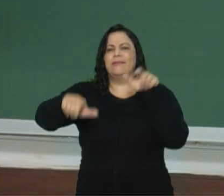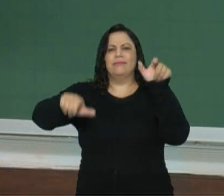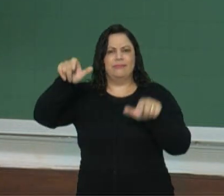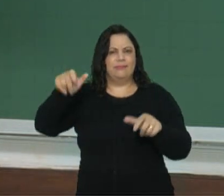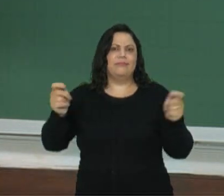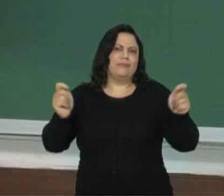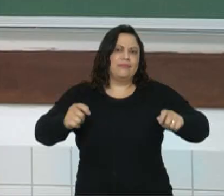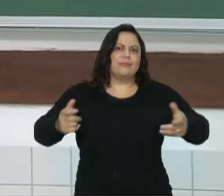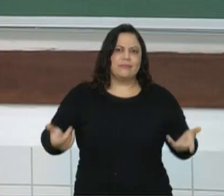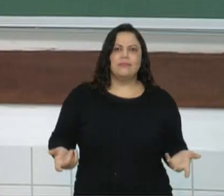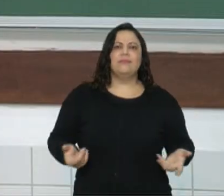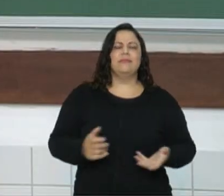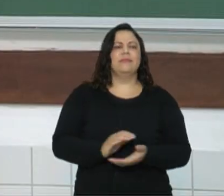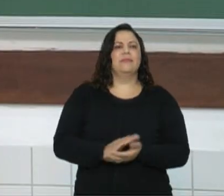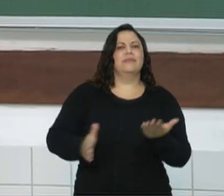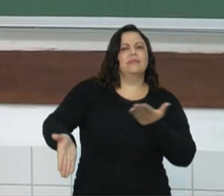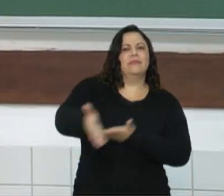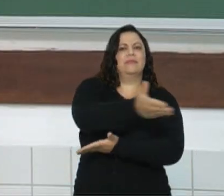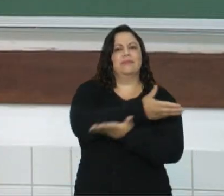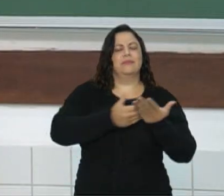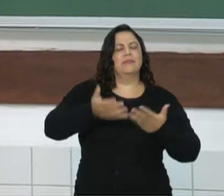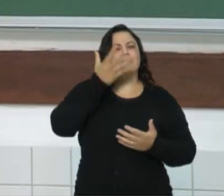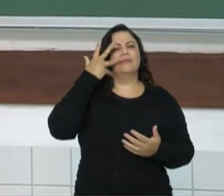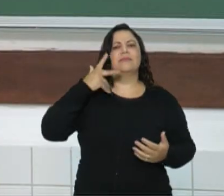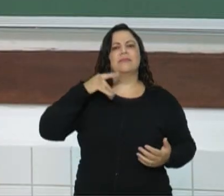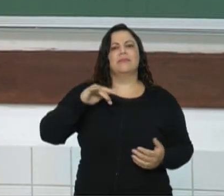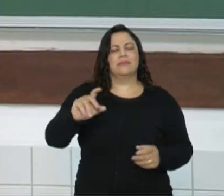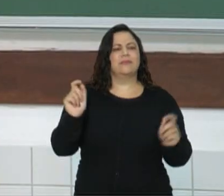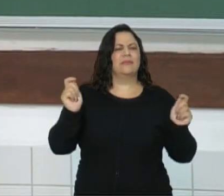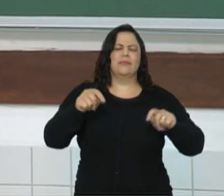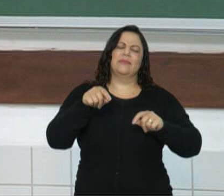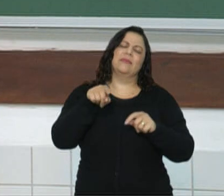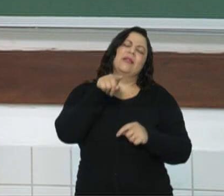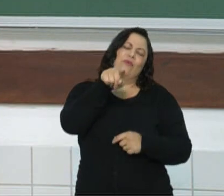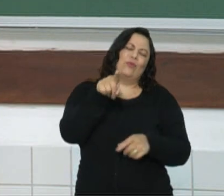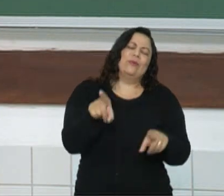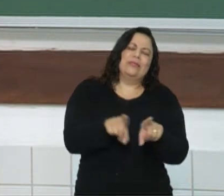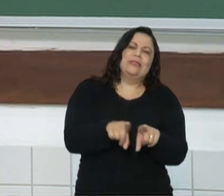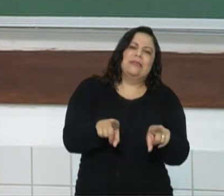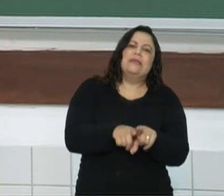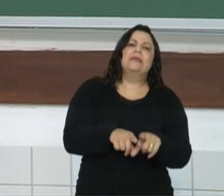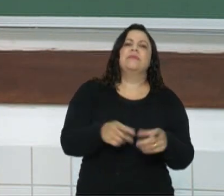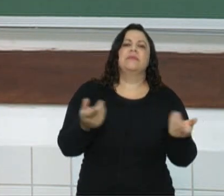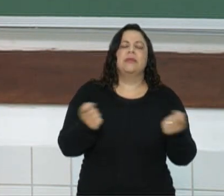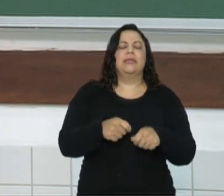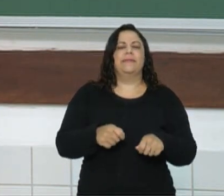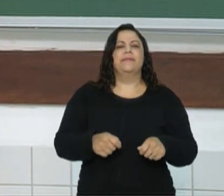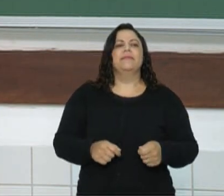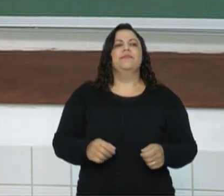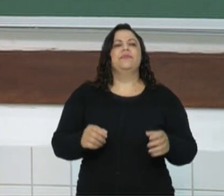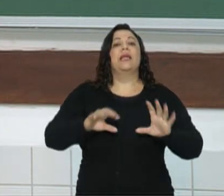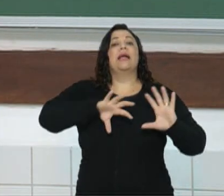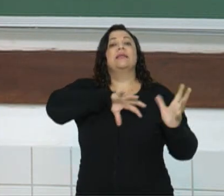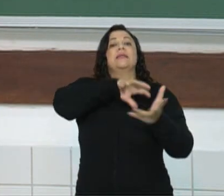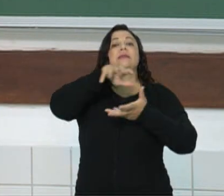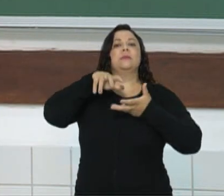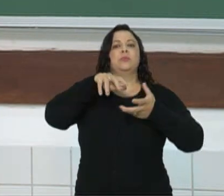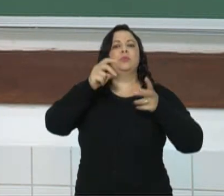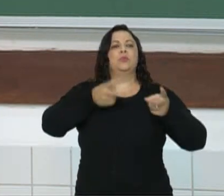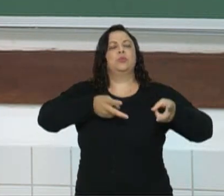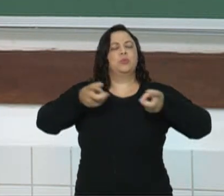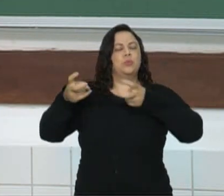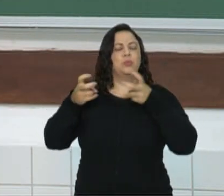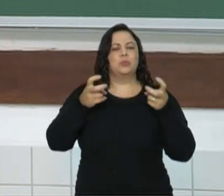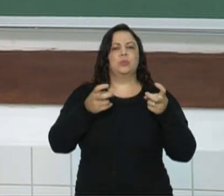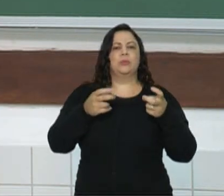essa identidade a essas crianças ali e, obviamente, a você, a mim, a partir dessa visão de mundo. Então, na ética Ubuntu,